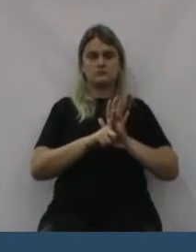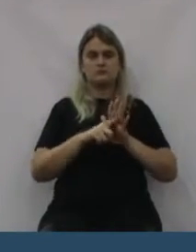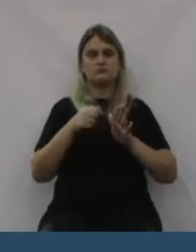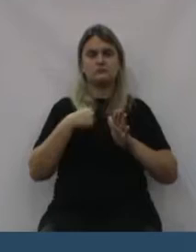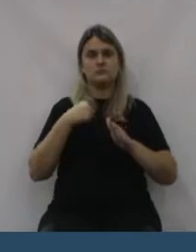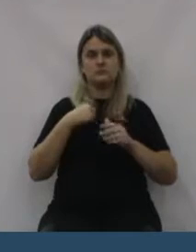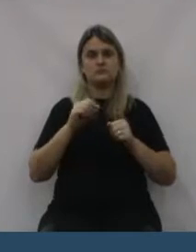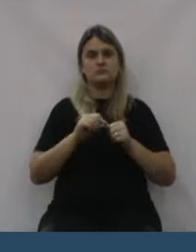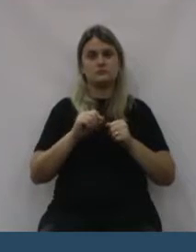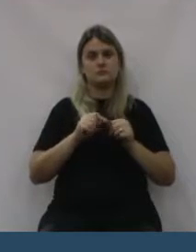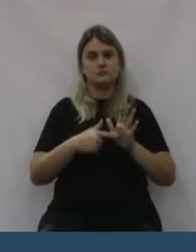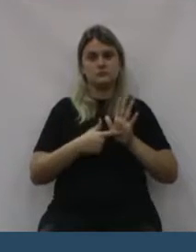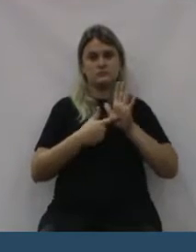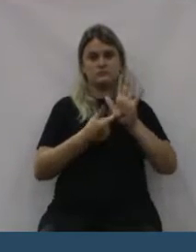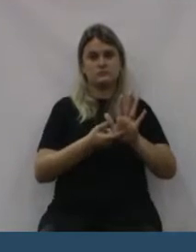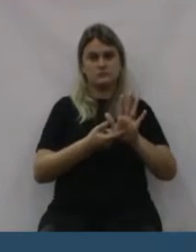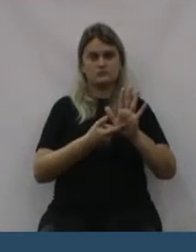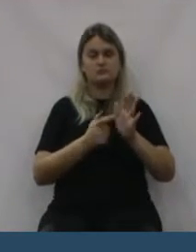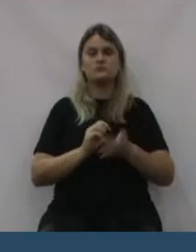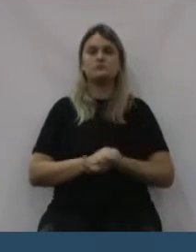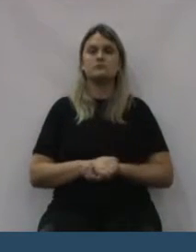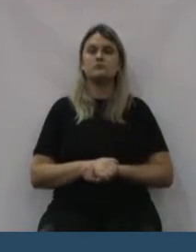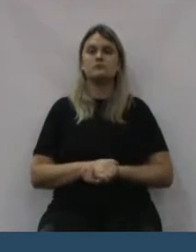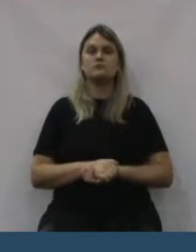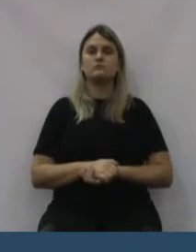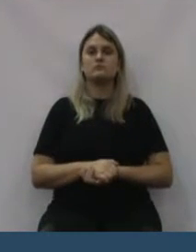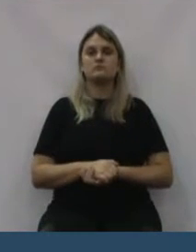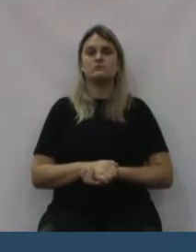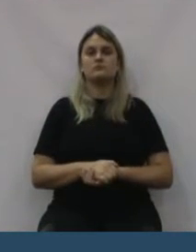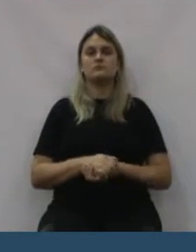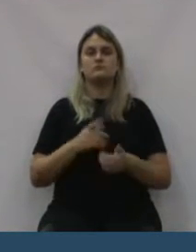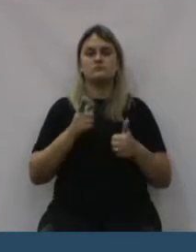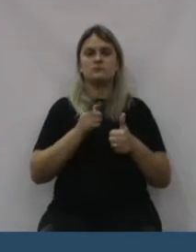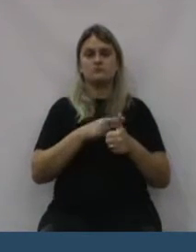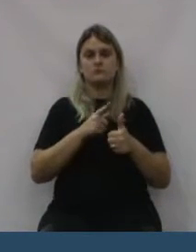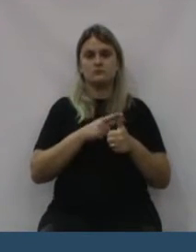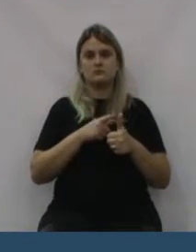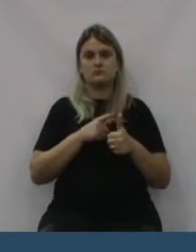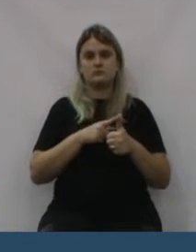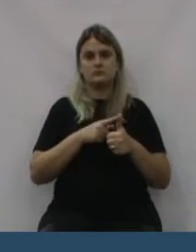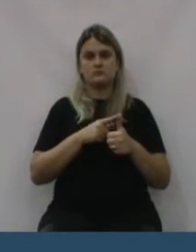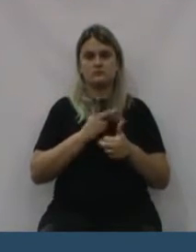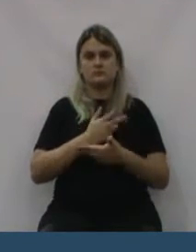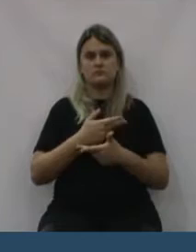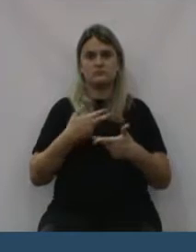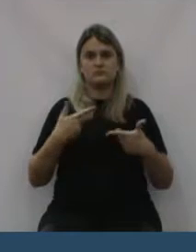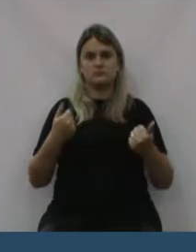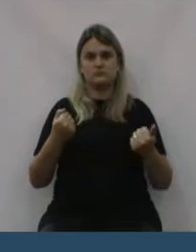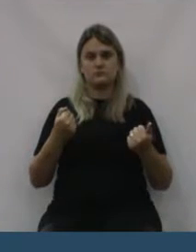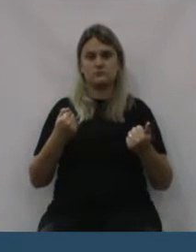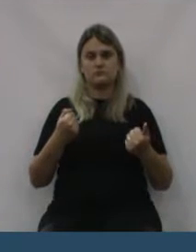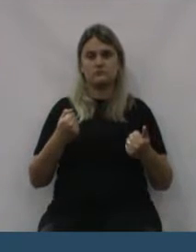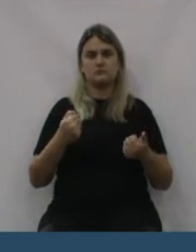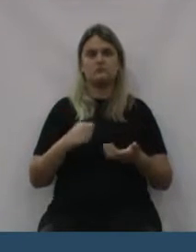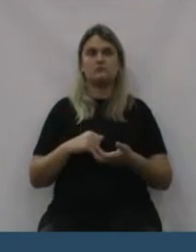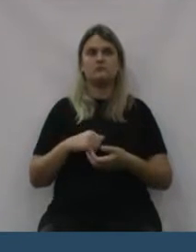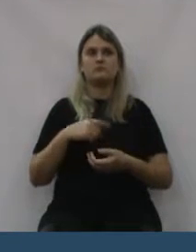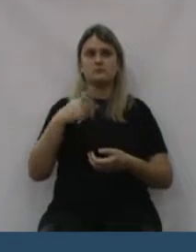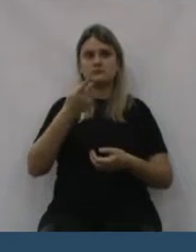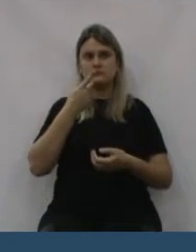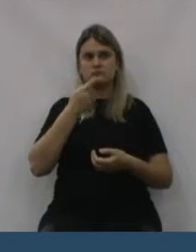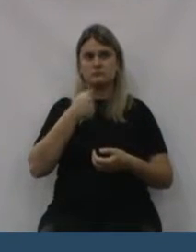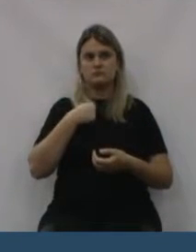Esta semana eu fui cobrado sobre 2 discursos que eu dei na tribuna desta casa, sobre 2